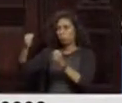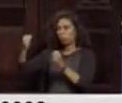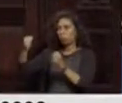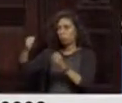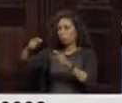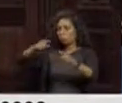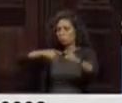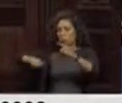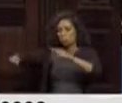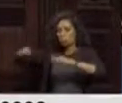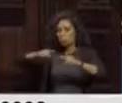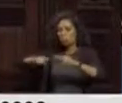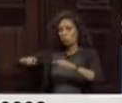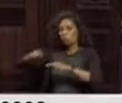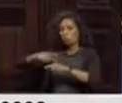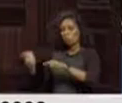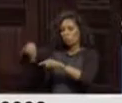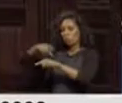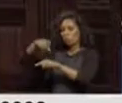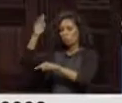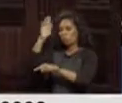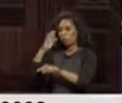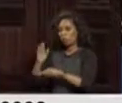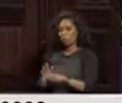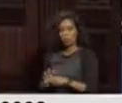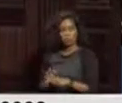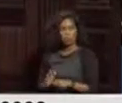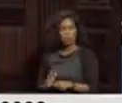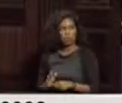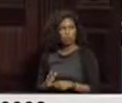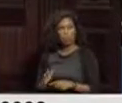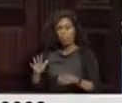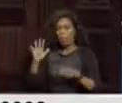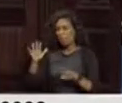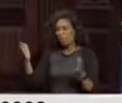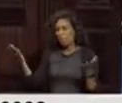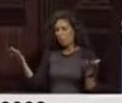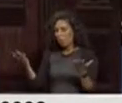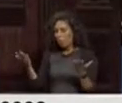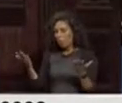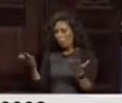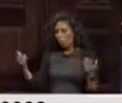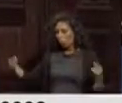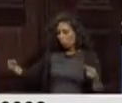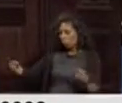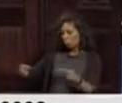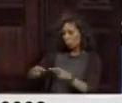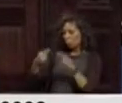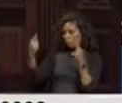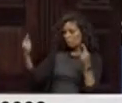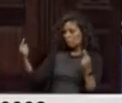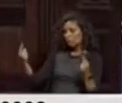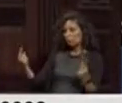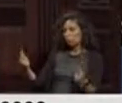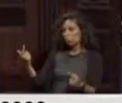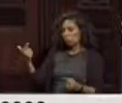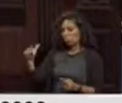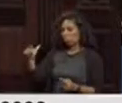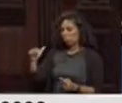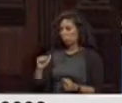similaridade entre essa intervenção militar na segurança pública,